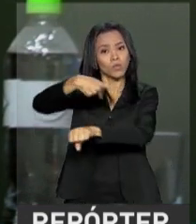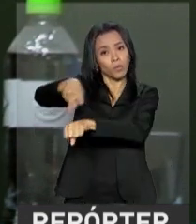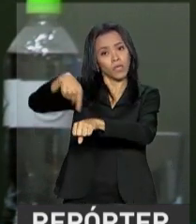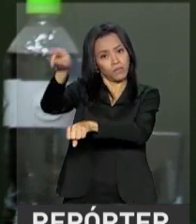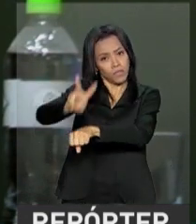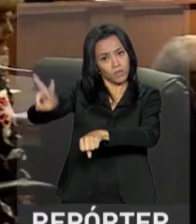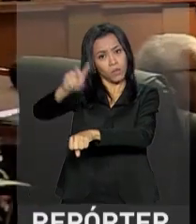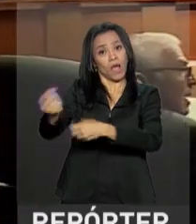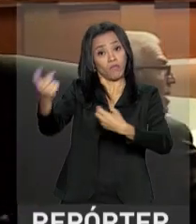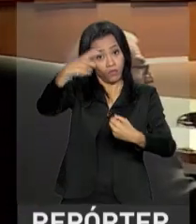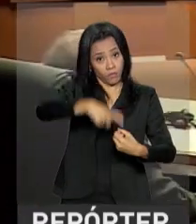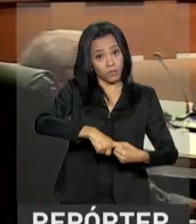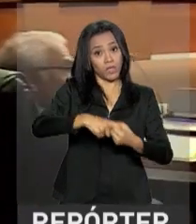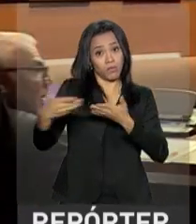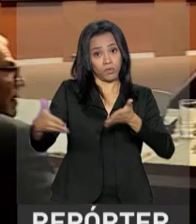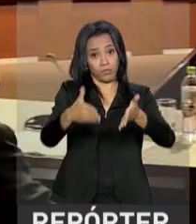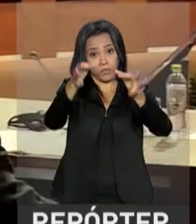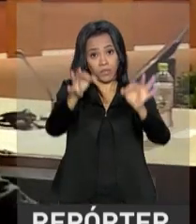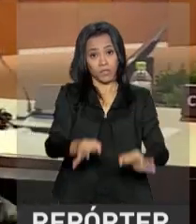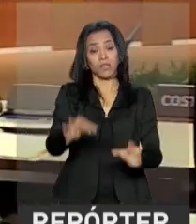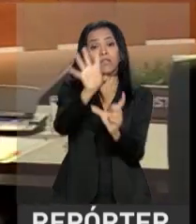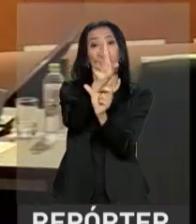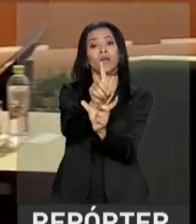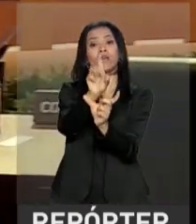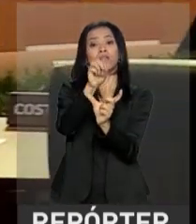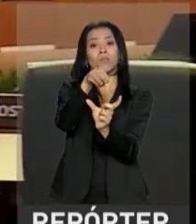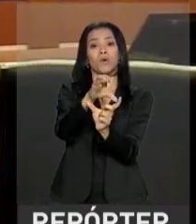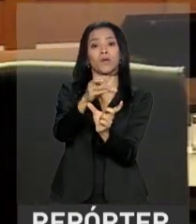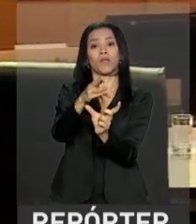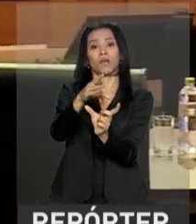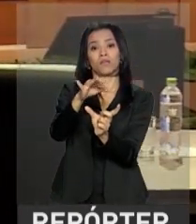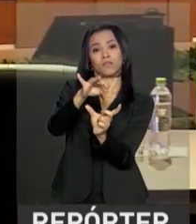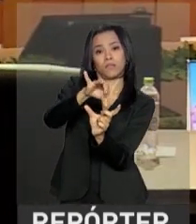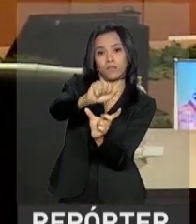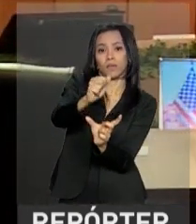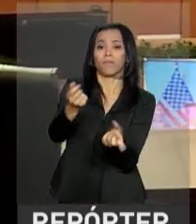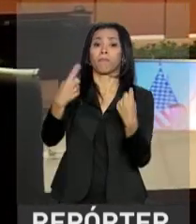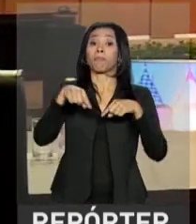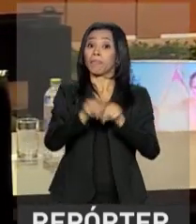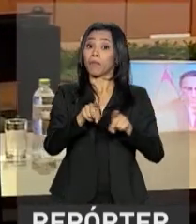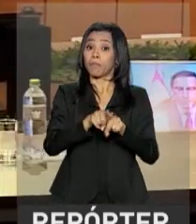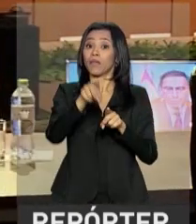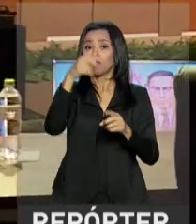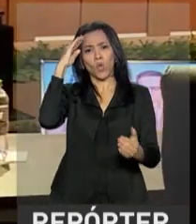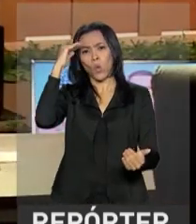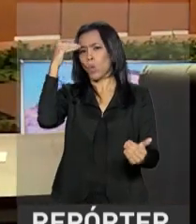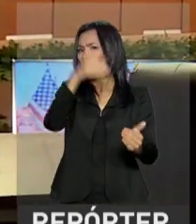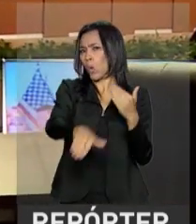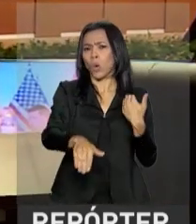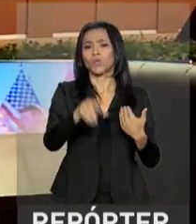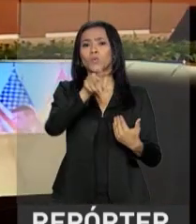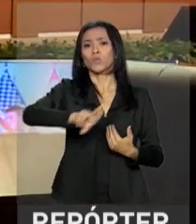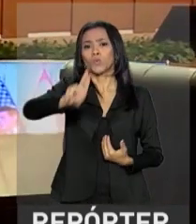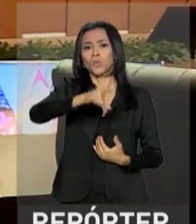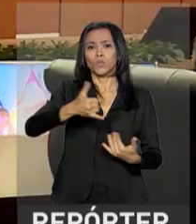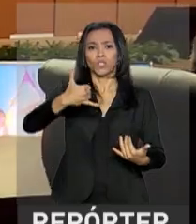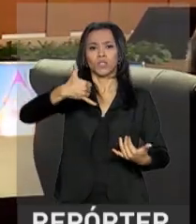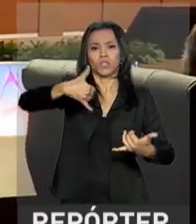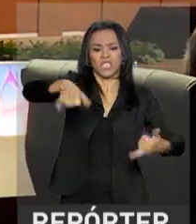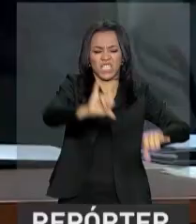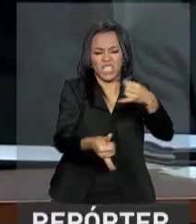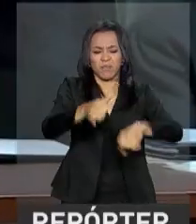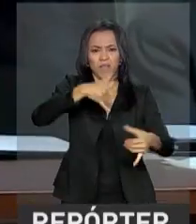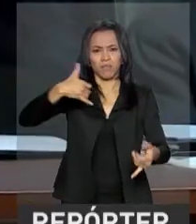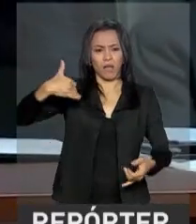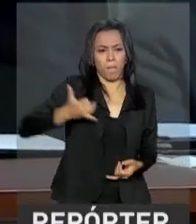da democracia. Foi ainda condenado na cúpula o suposto uso de armas químicas pelo governo sírio na guerra civil do